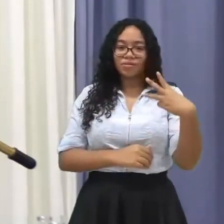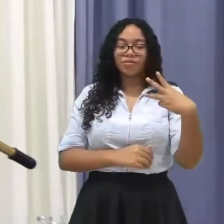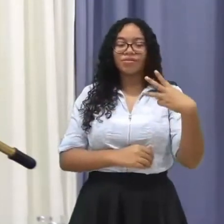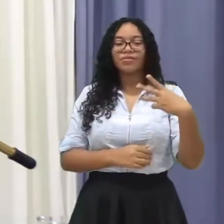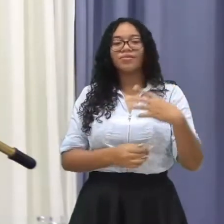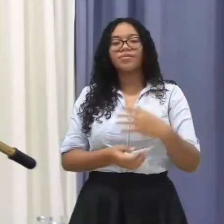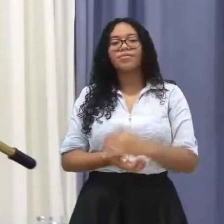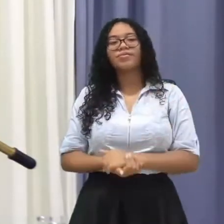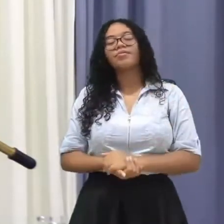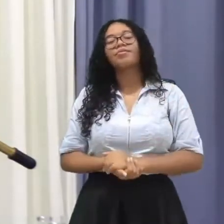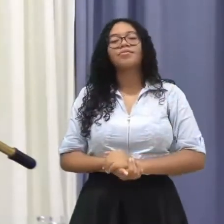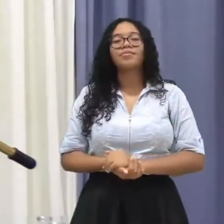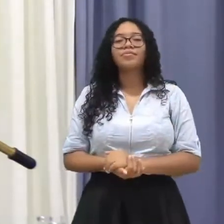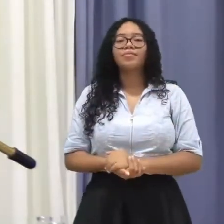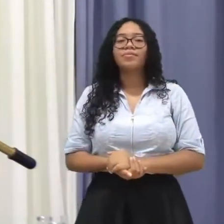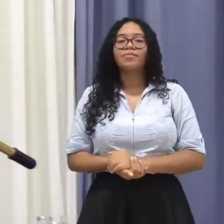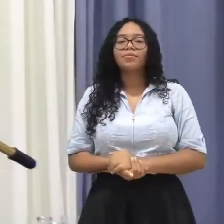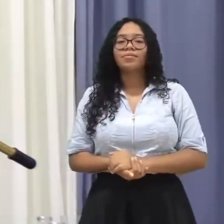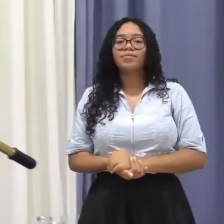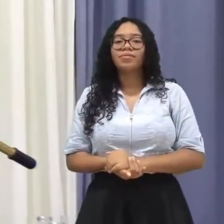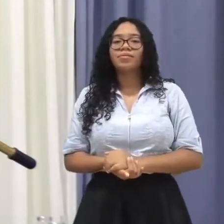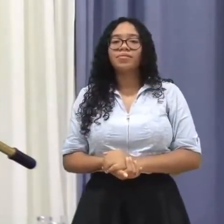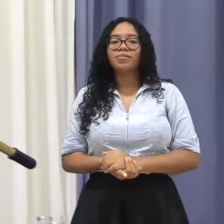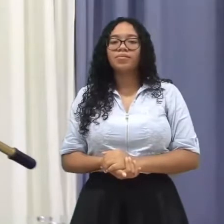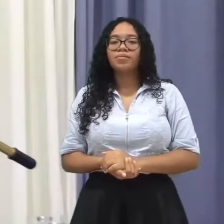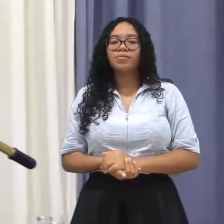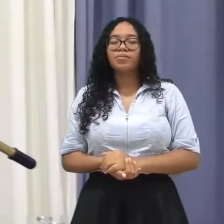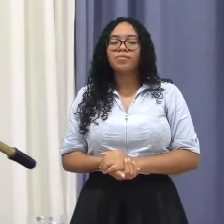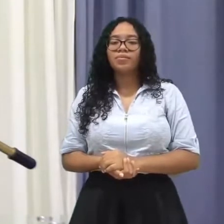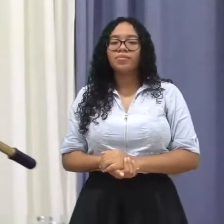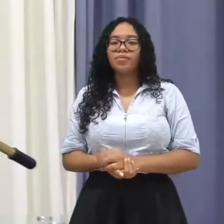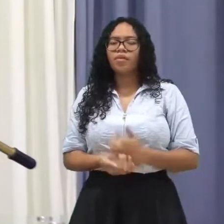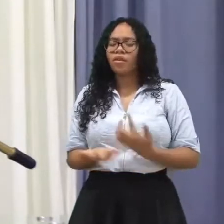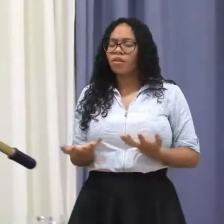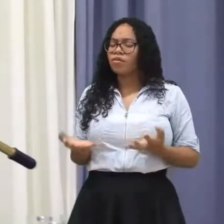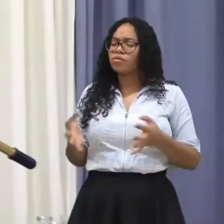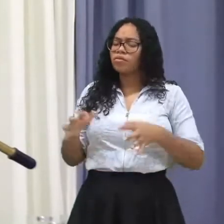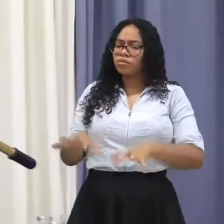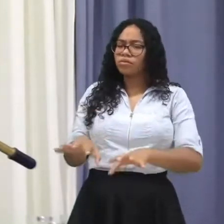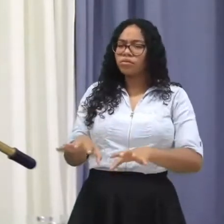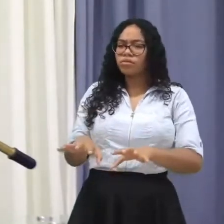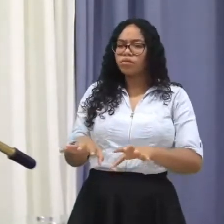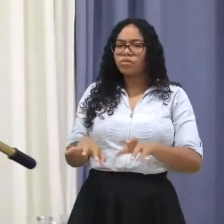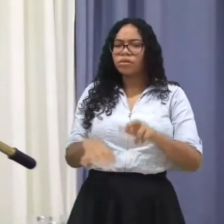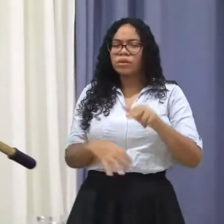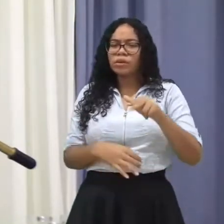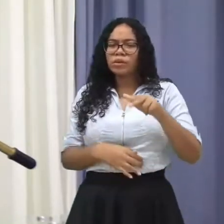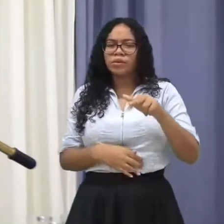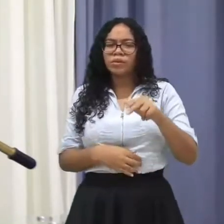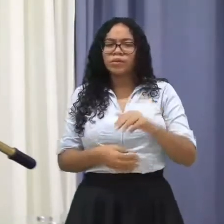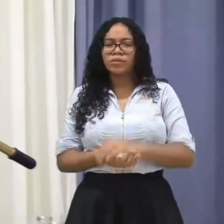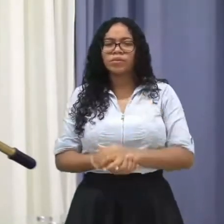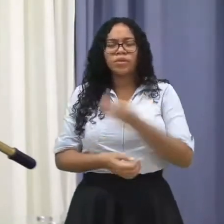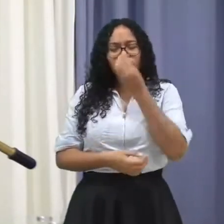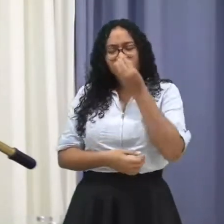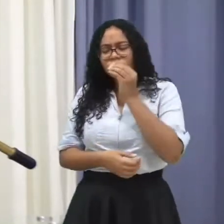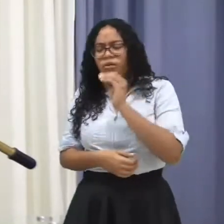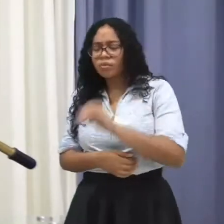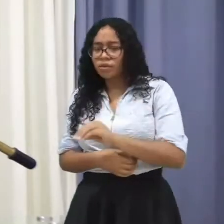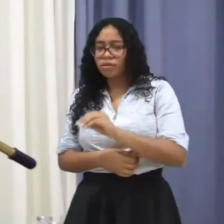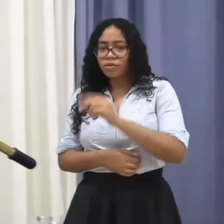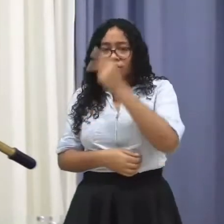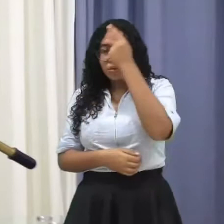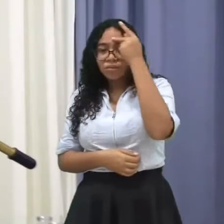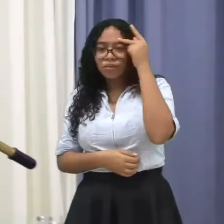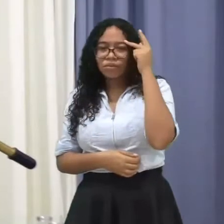13. Não queremos, porém, irmãos, que sejais ignorantes com respeito aos que